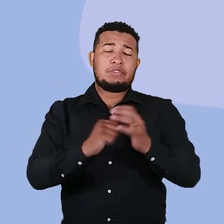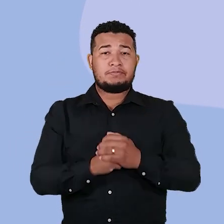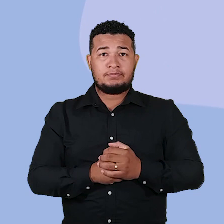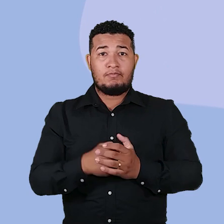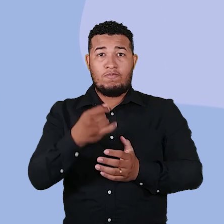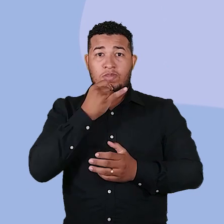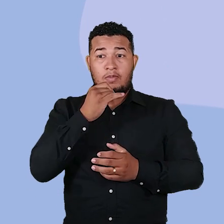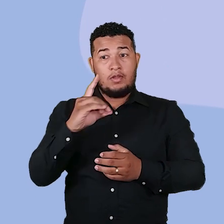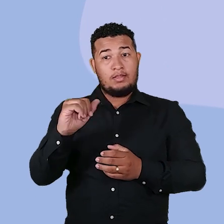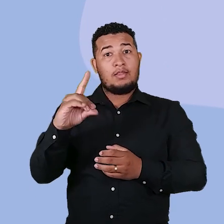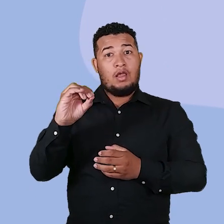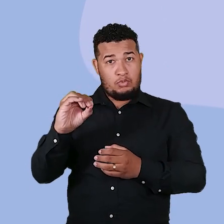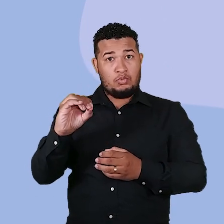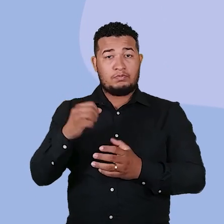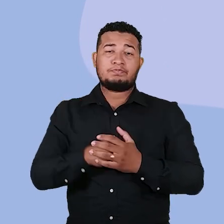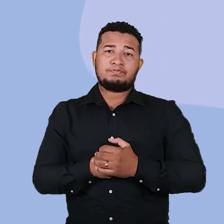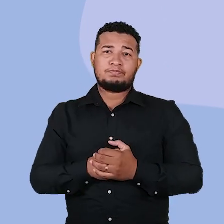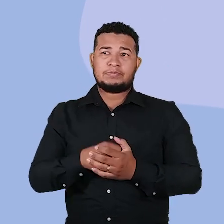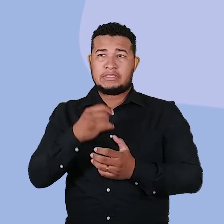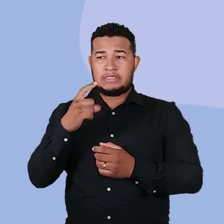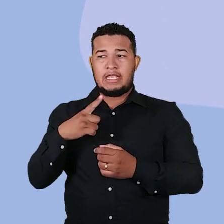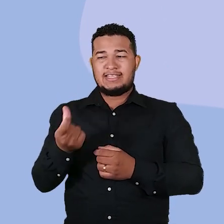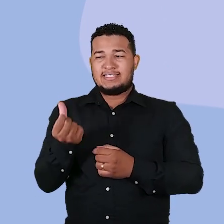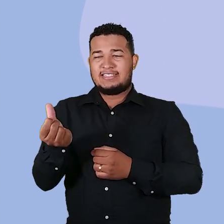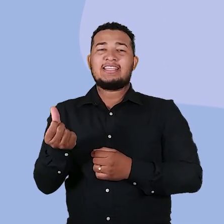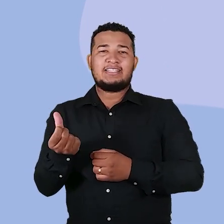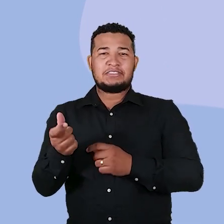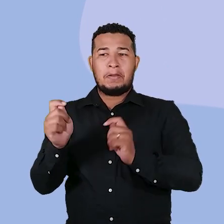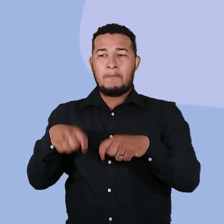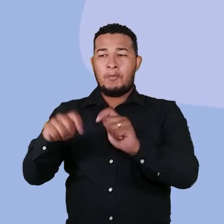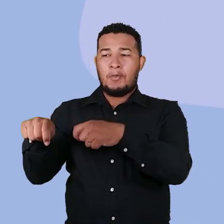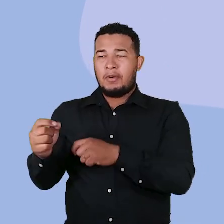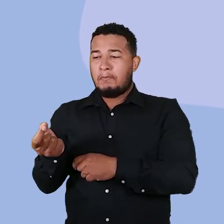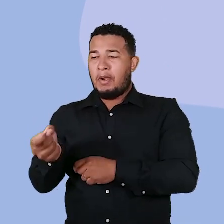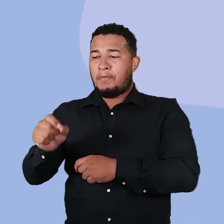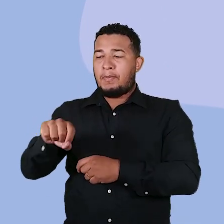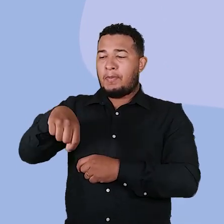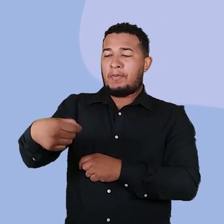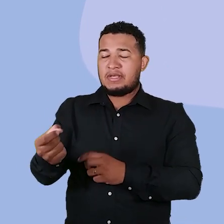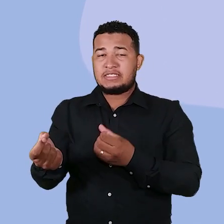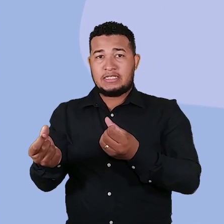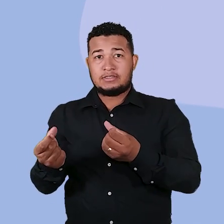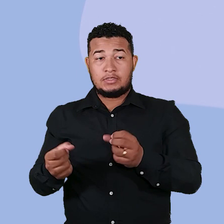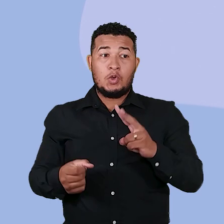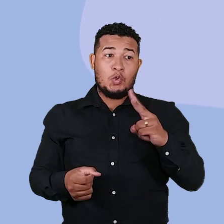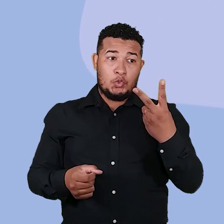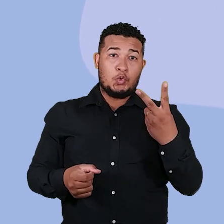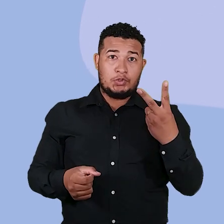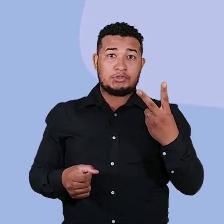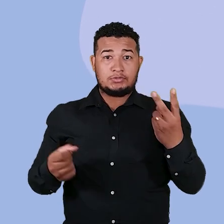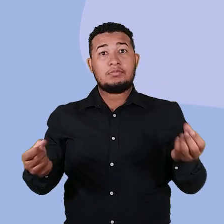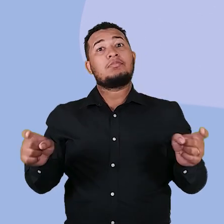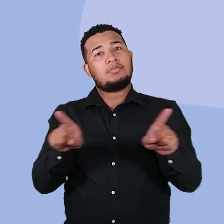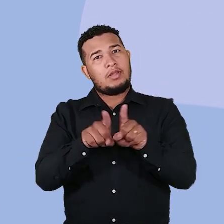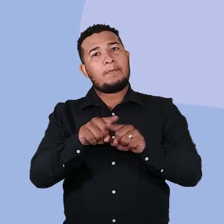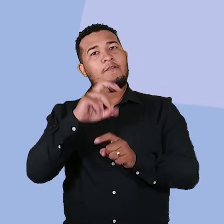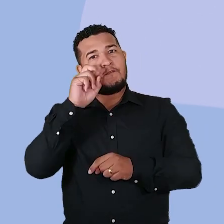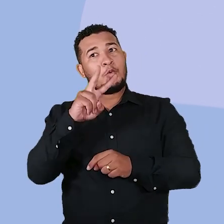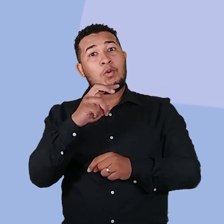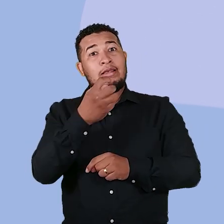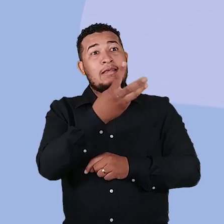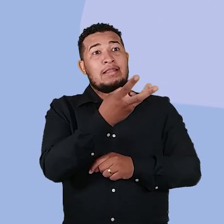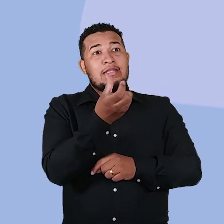escrever ela né é fundado mais uns seis possibilidades os dois lados